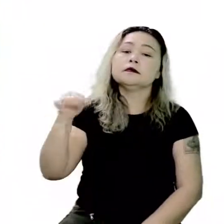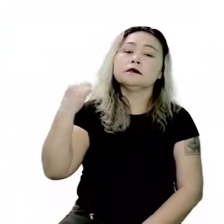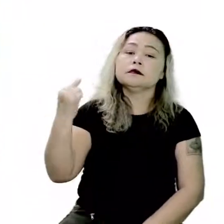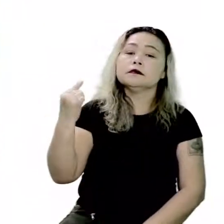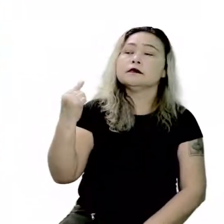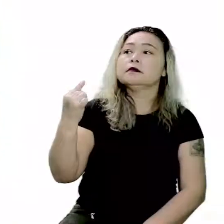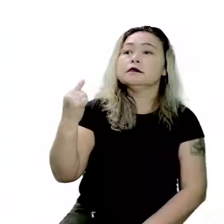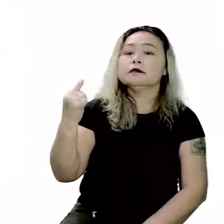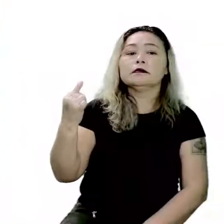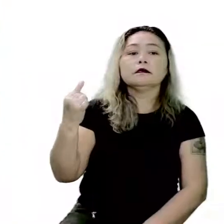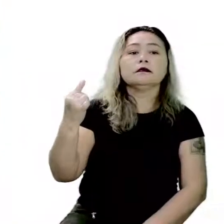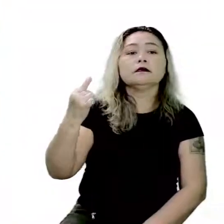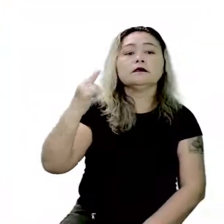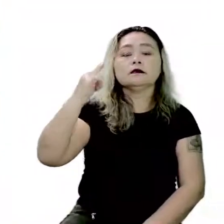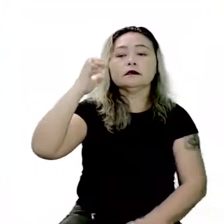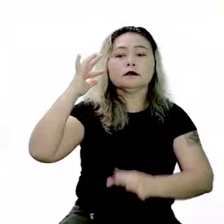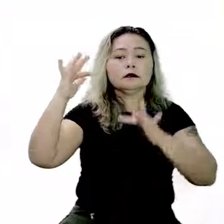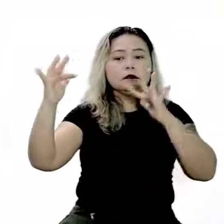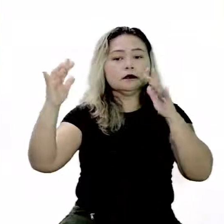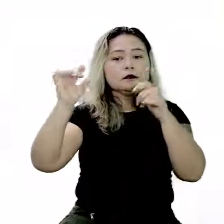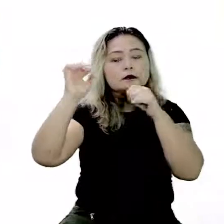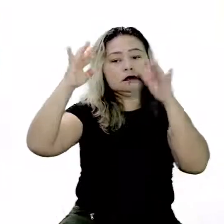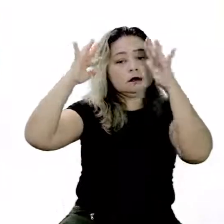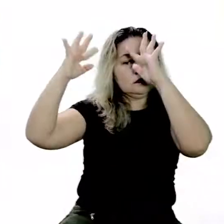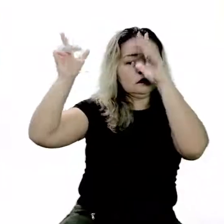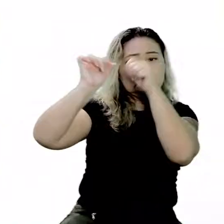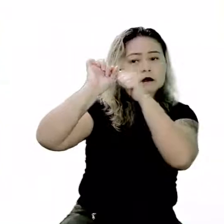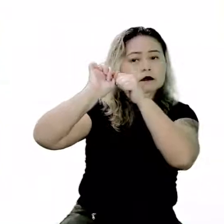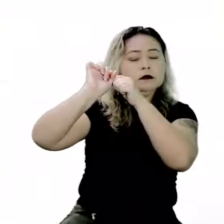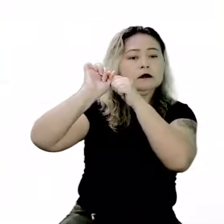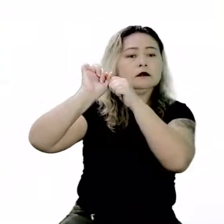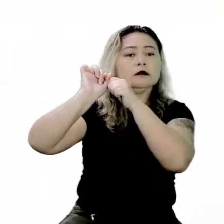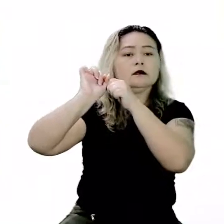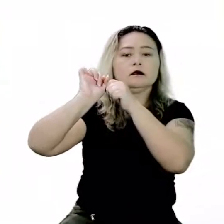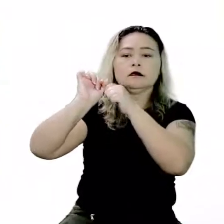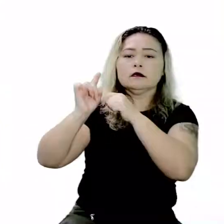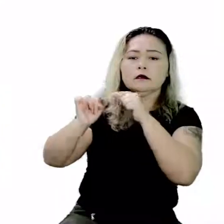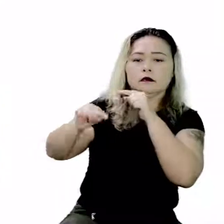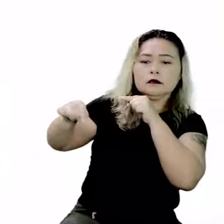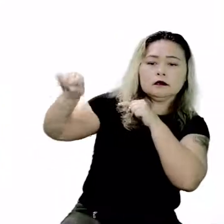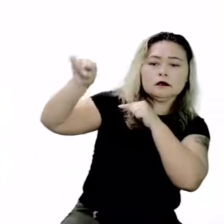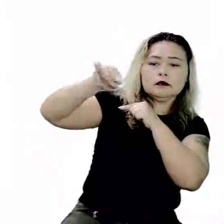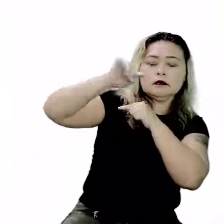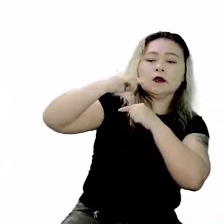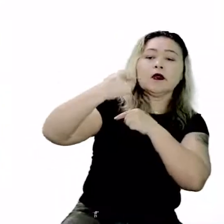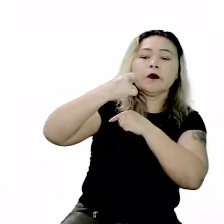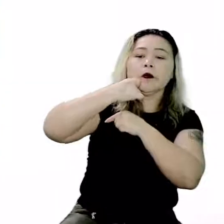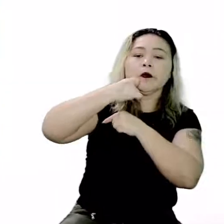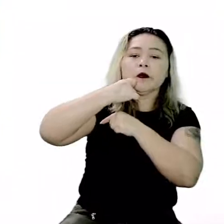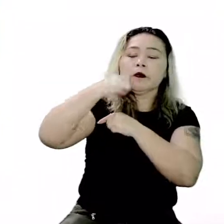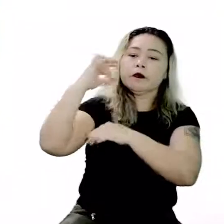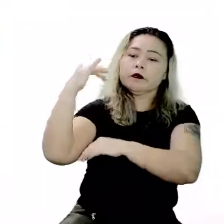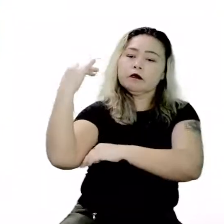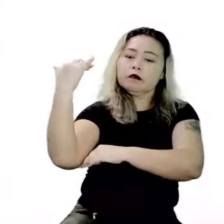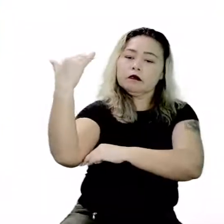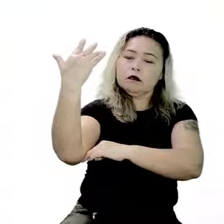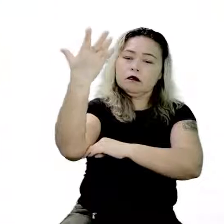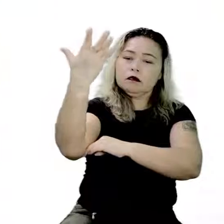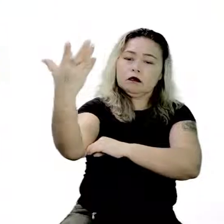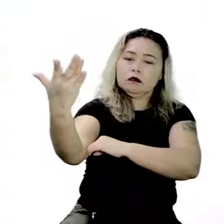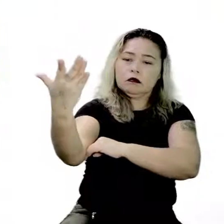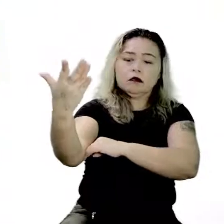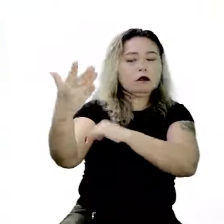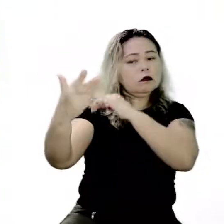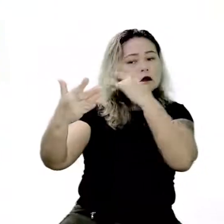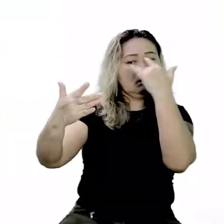imagem de satélite de Rondônia, olha só, espinha de peixe do desmatamento. Anotem